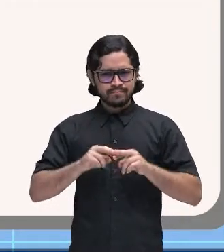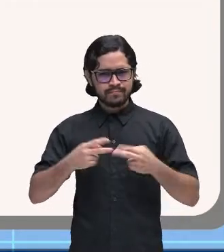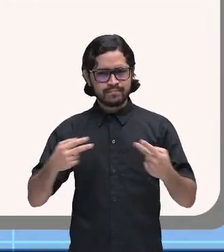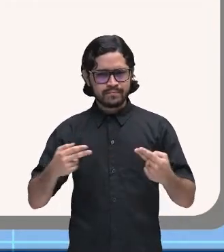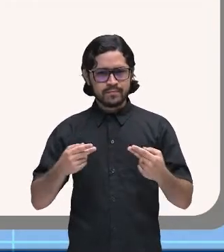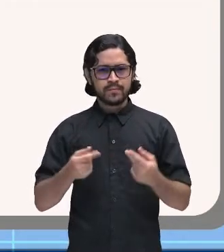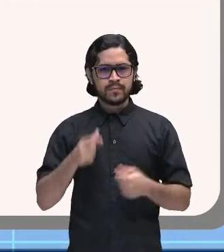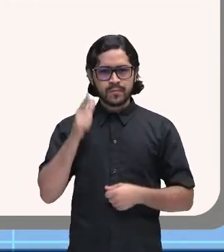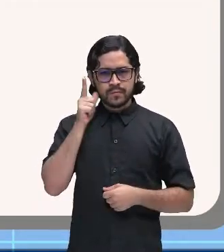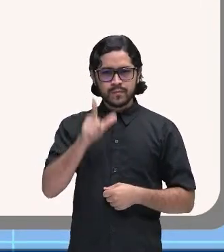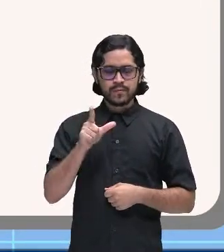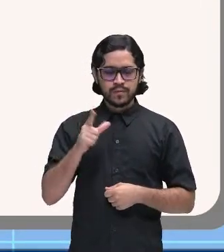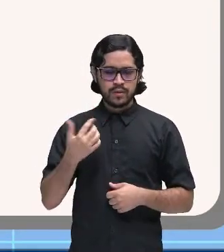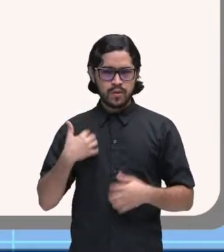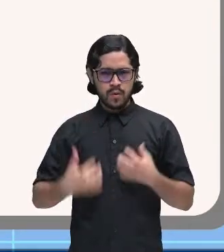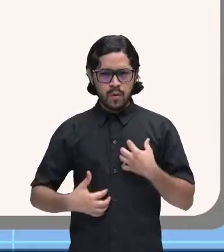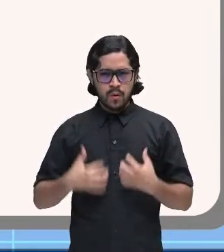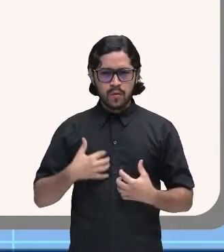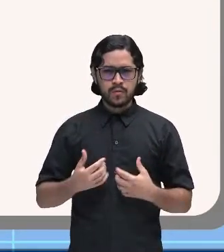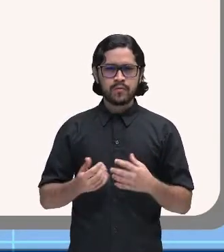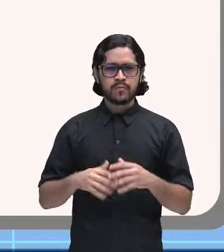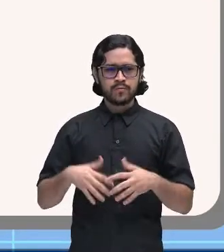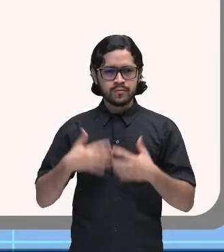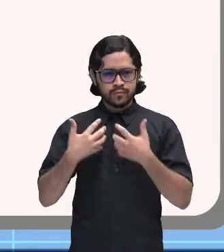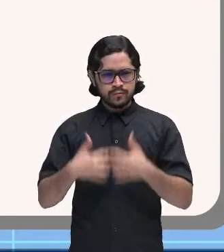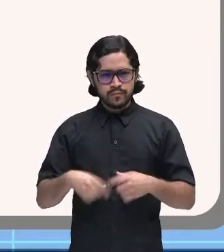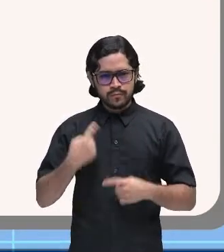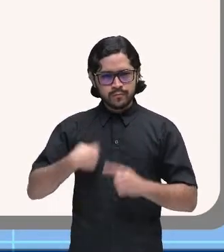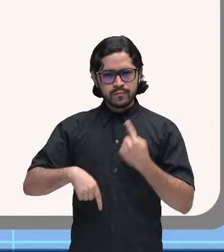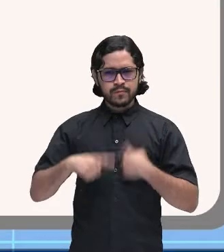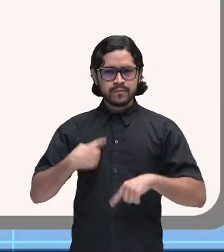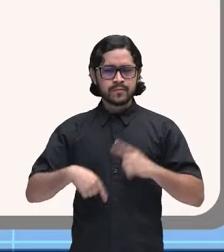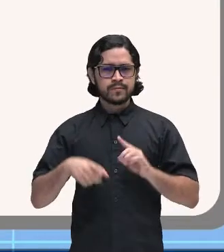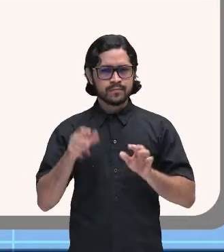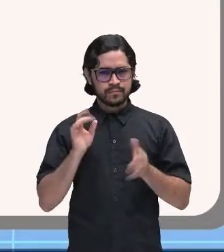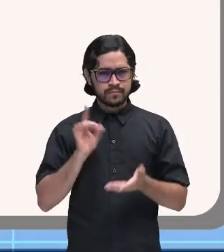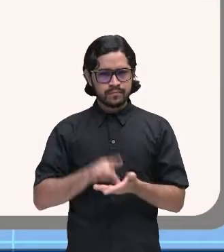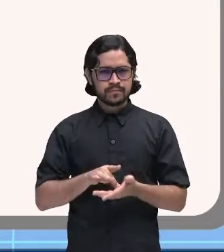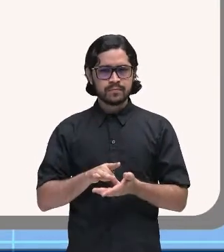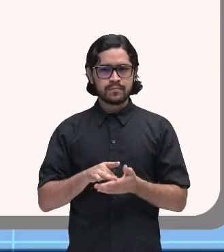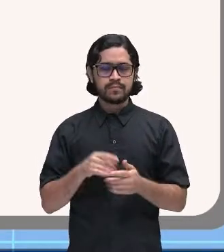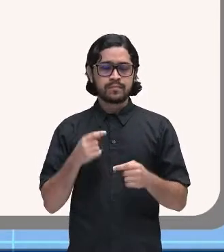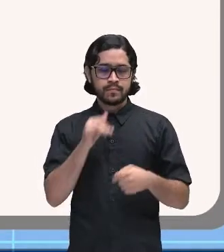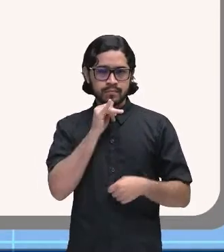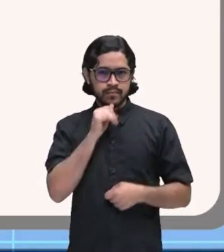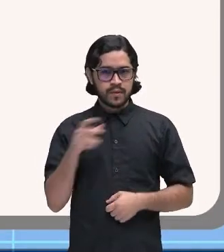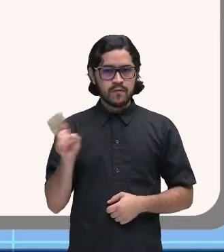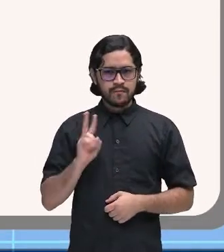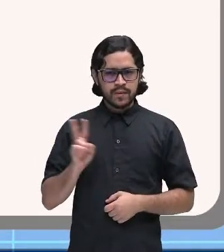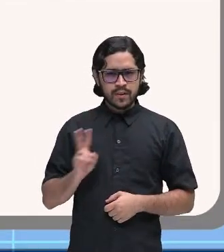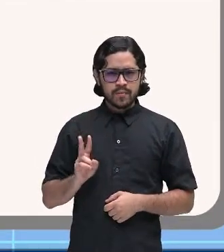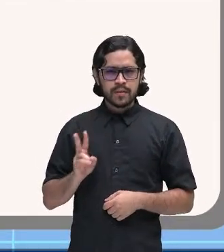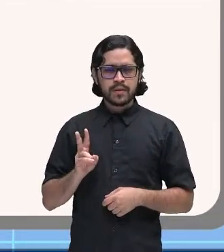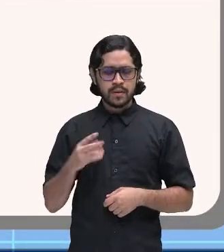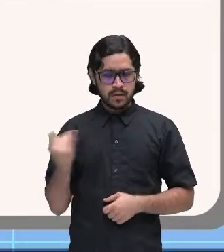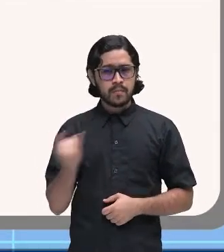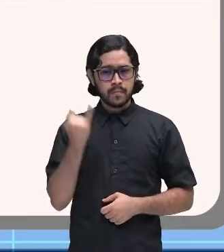processos vitais do organismo. A Carol falou lá, né? Ó, tem que absorver vitaminas que são necessárias para o corpo. É um